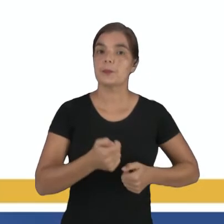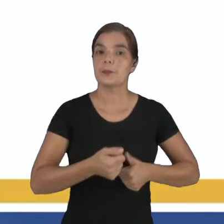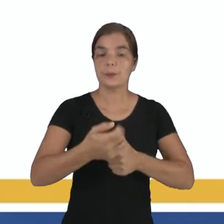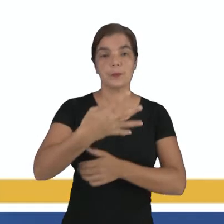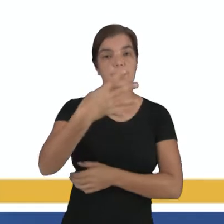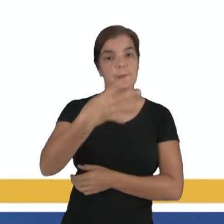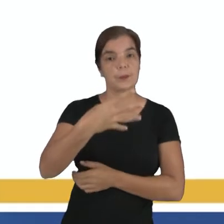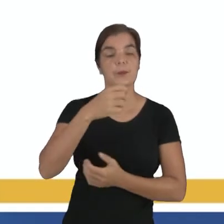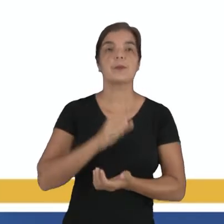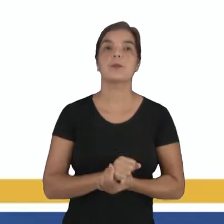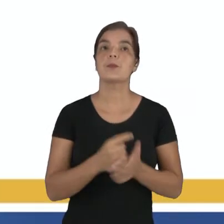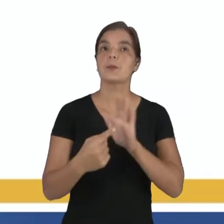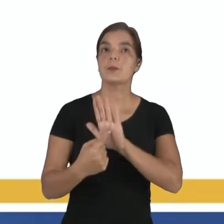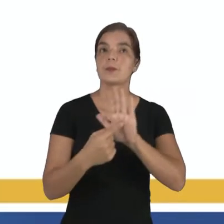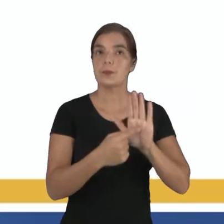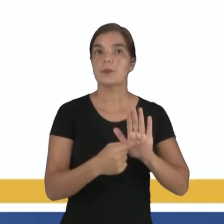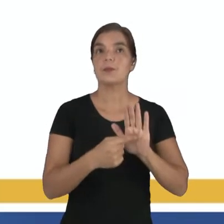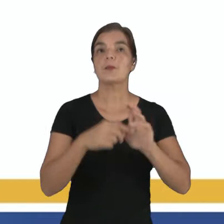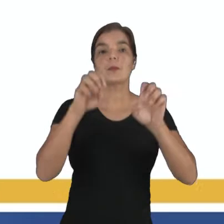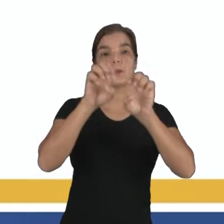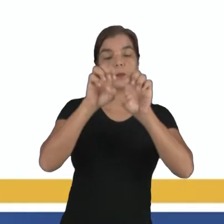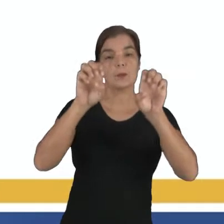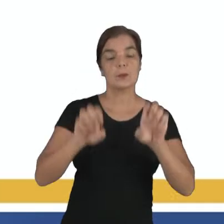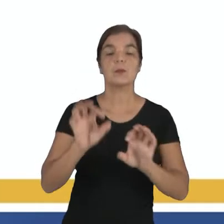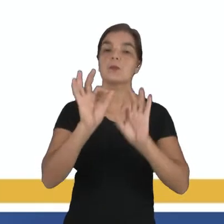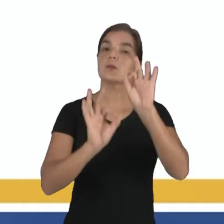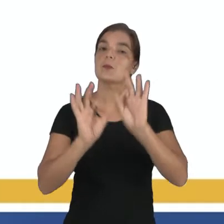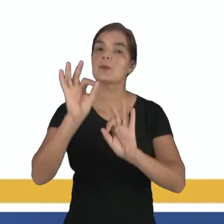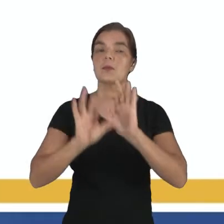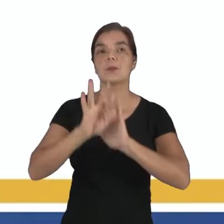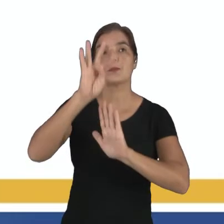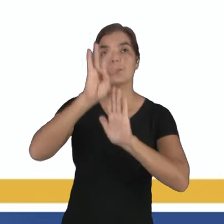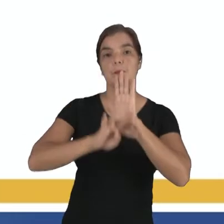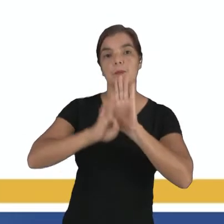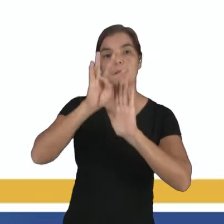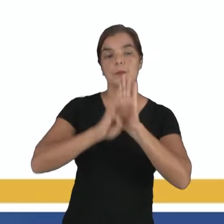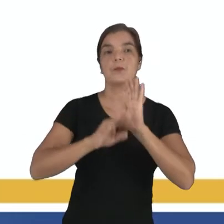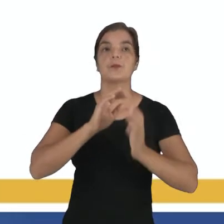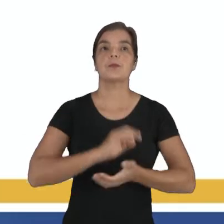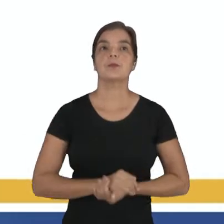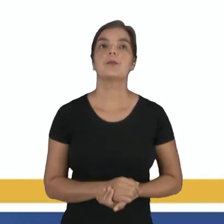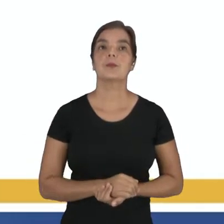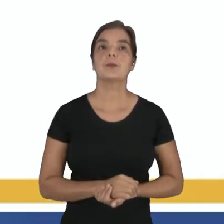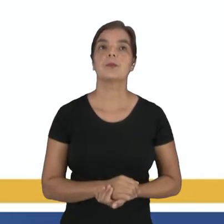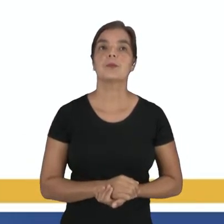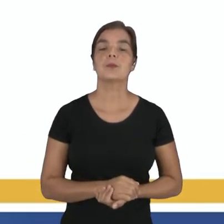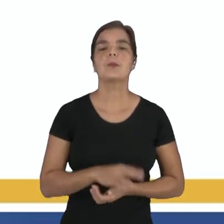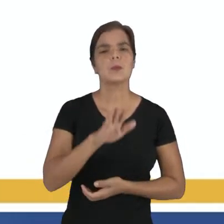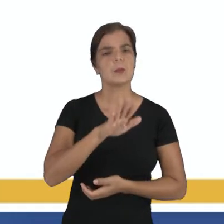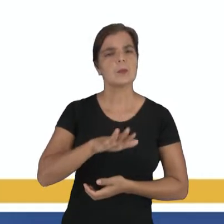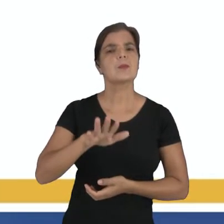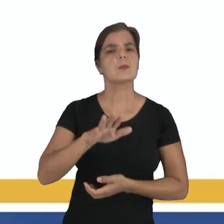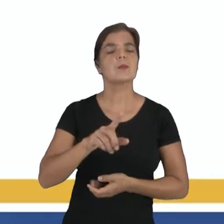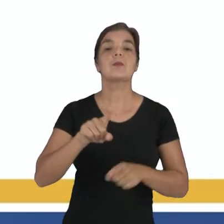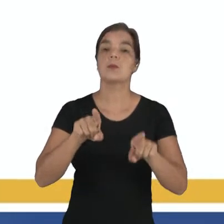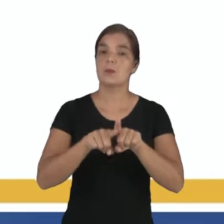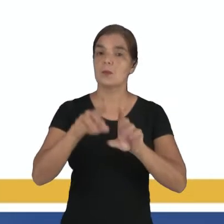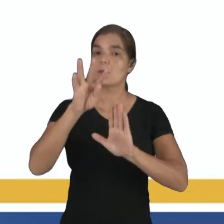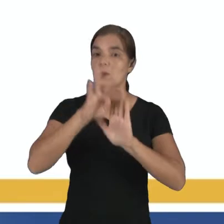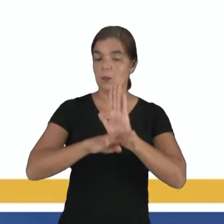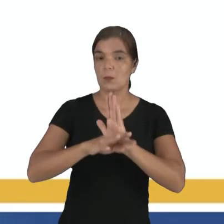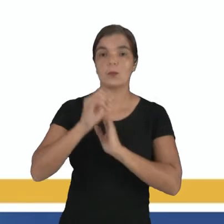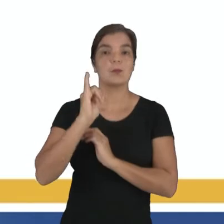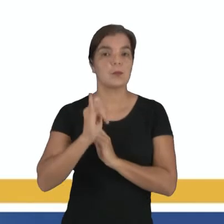dica 4, identifique as partes da estrutura e organização do texto. Além do